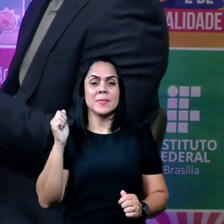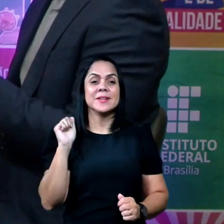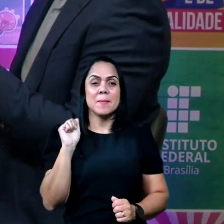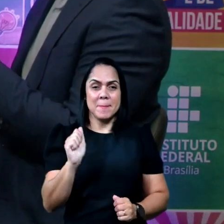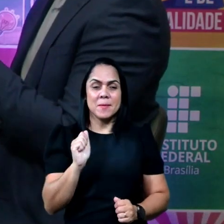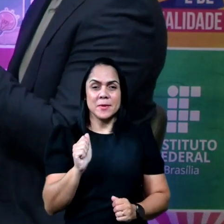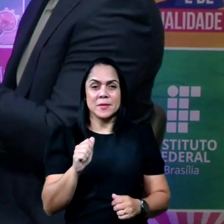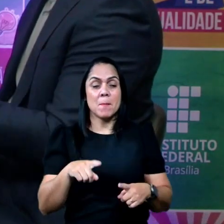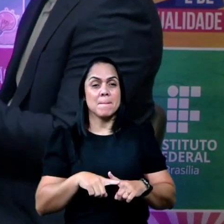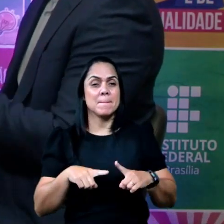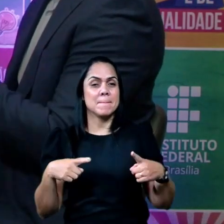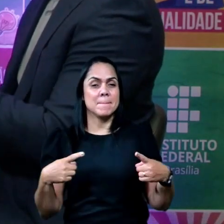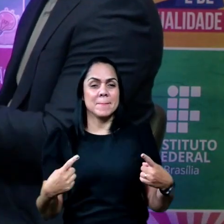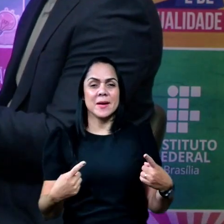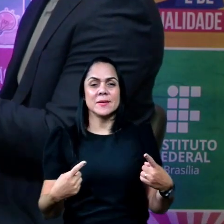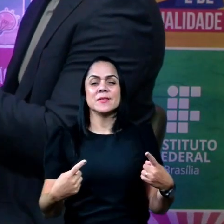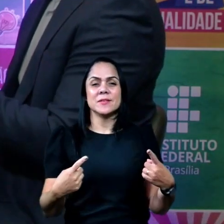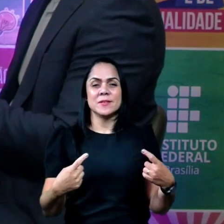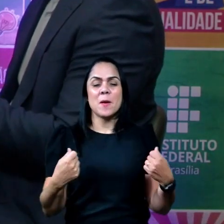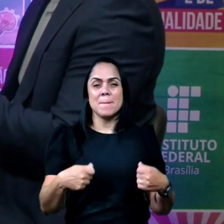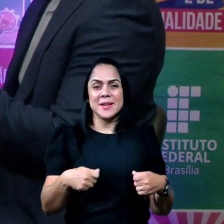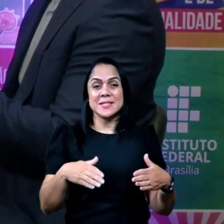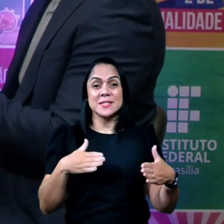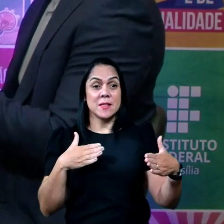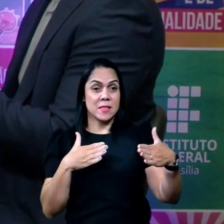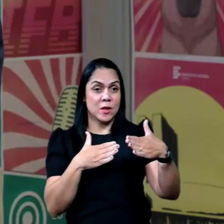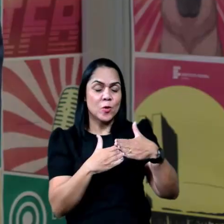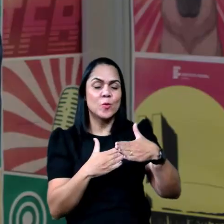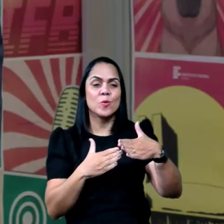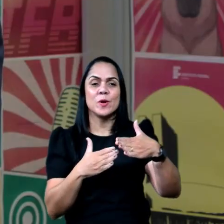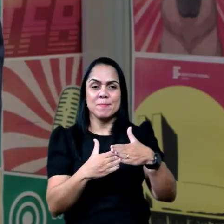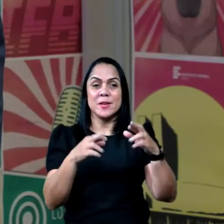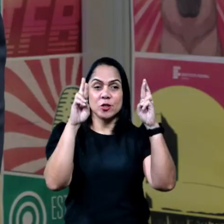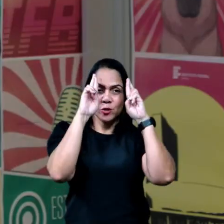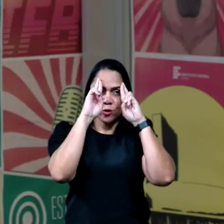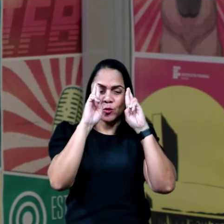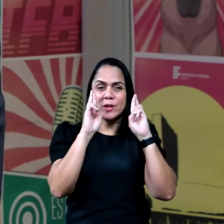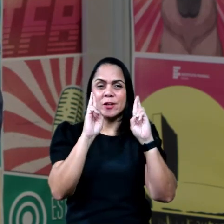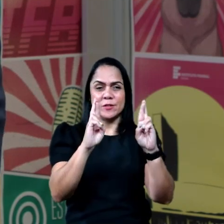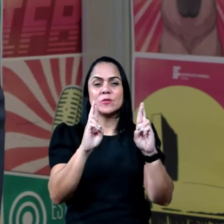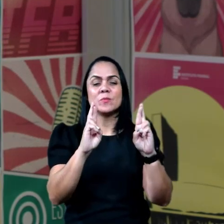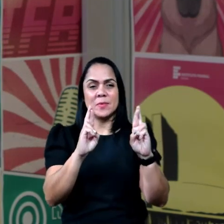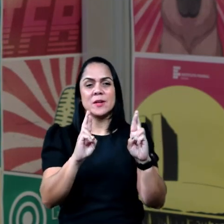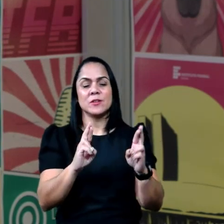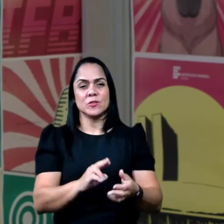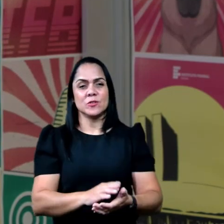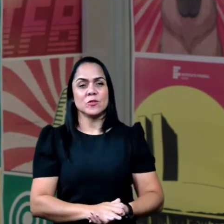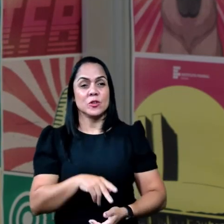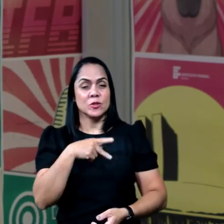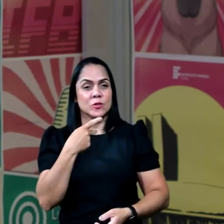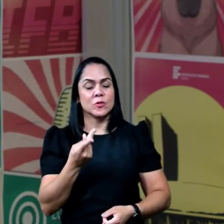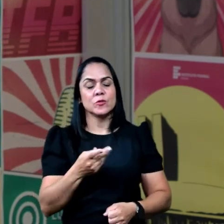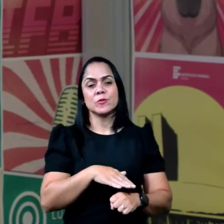mas existe um limite, o limite do respeito, que é o limite exatamente do ponto que nós estávamos falando